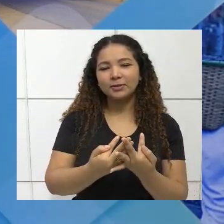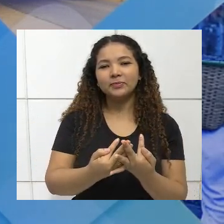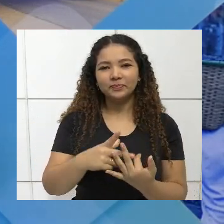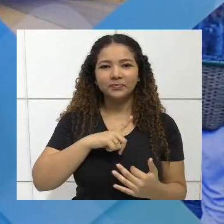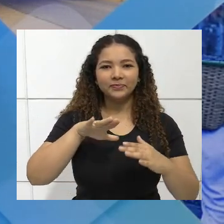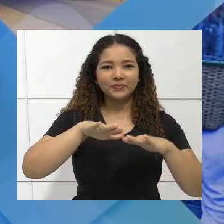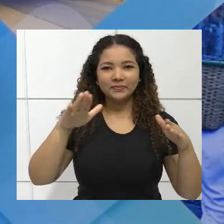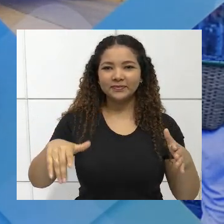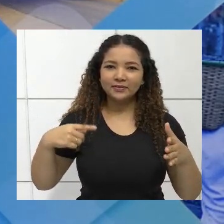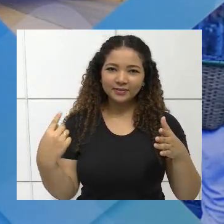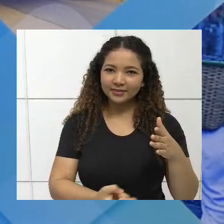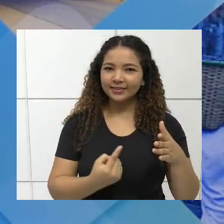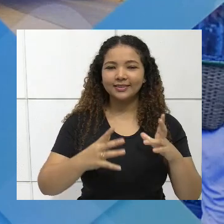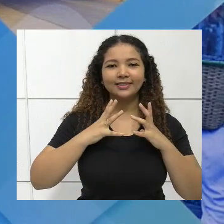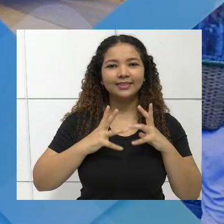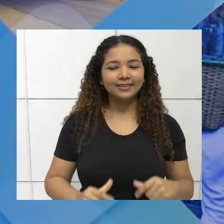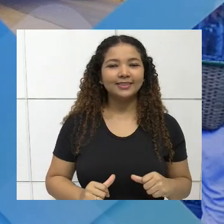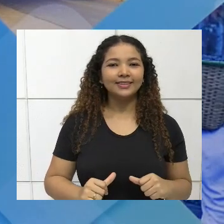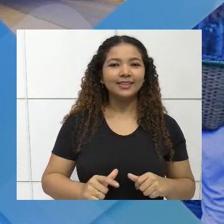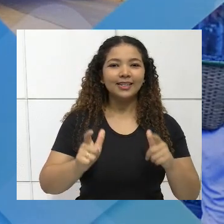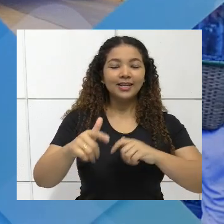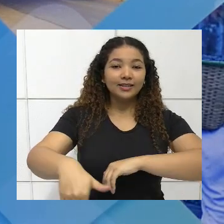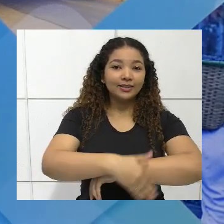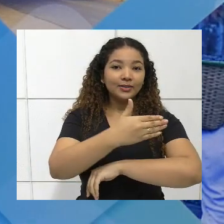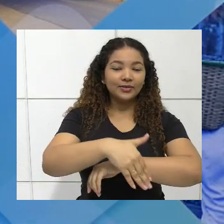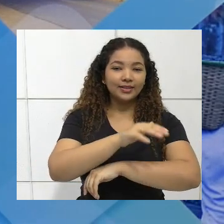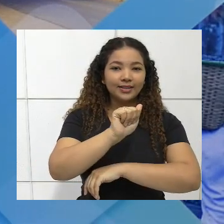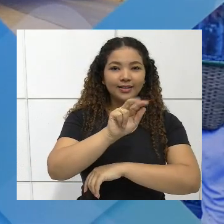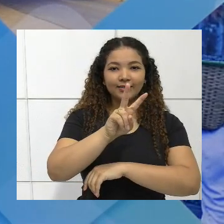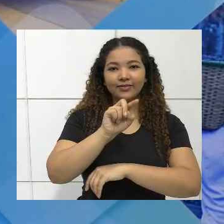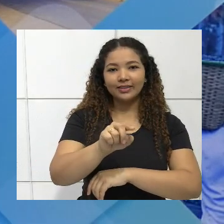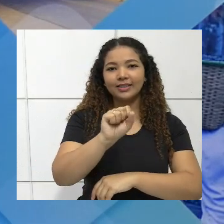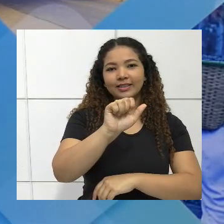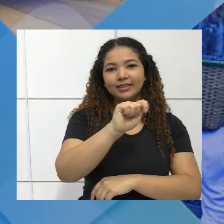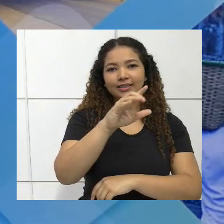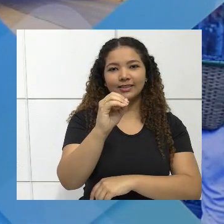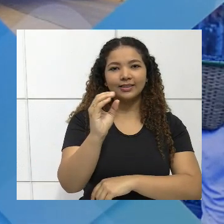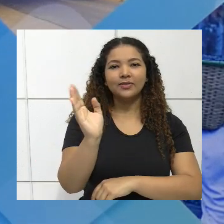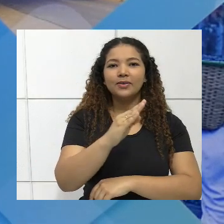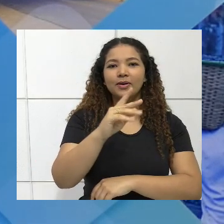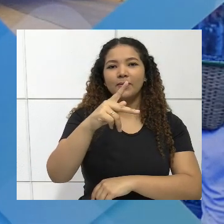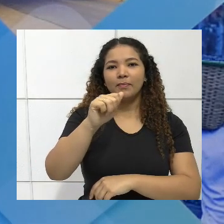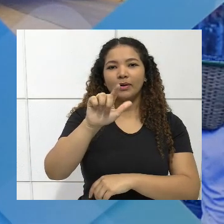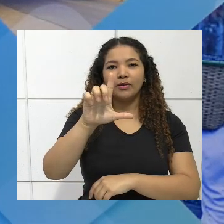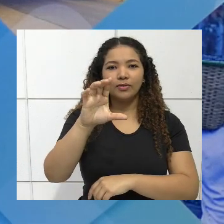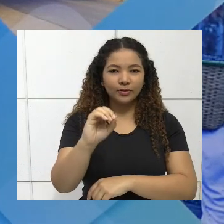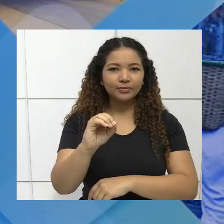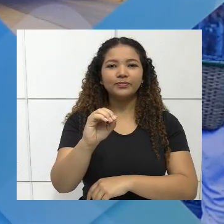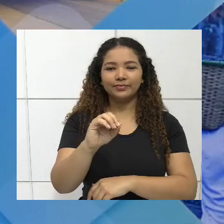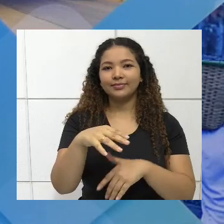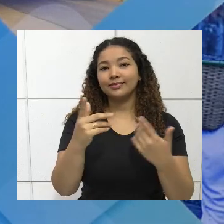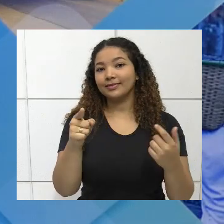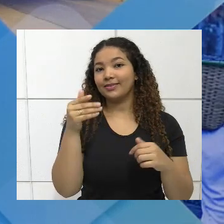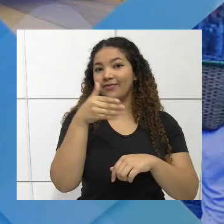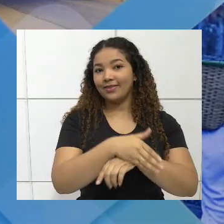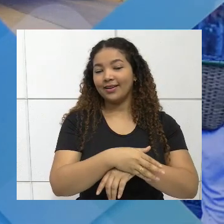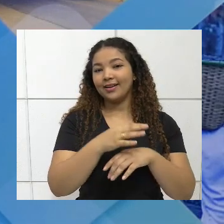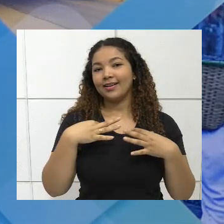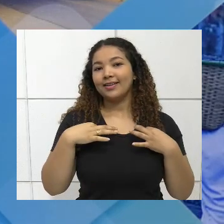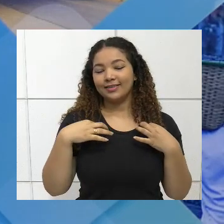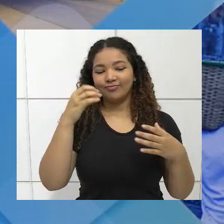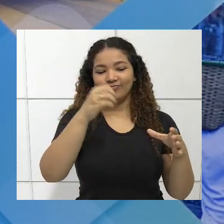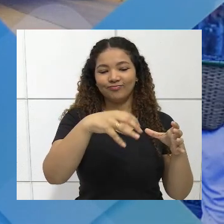Lavanderia Prime Clean fica na Avenida São Paulo, bem próximo à Rua das Árvores. Olha, Cris, a partir de então, a tua esposa vai dizer, já que ele lava lá, pode